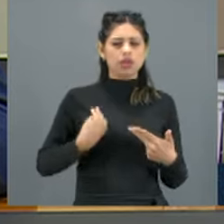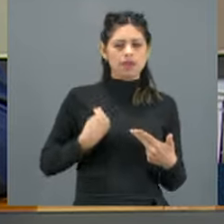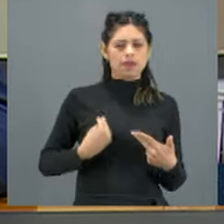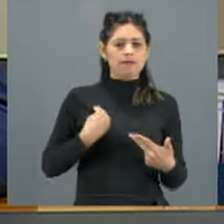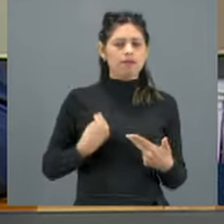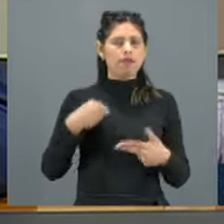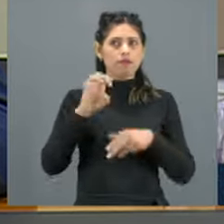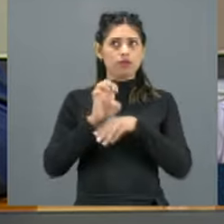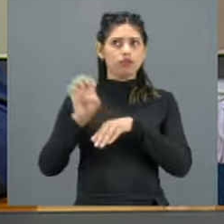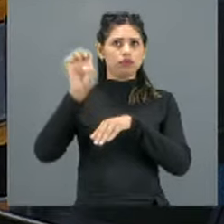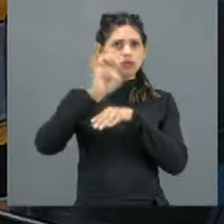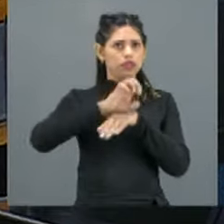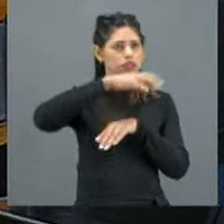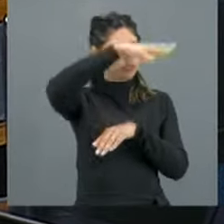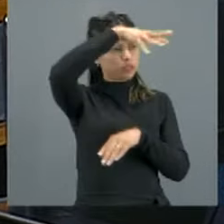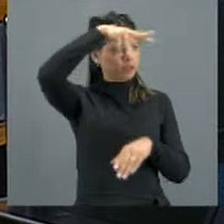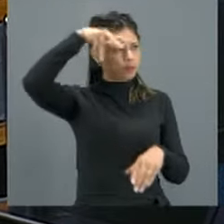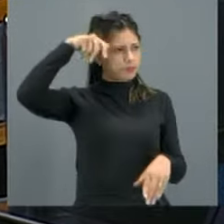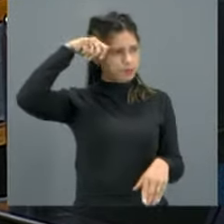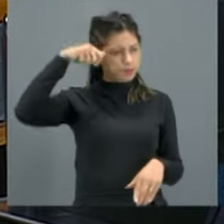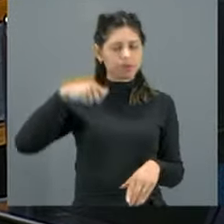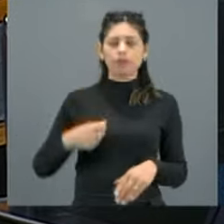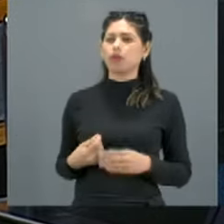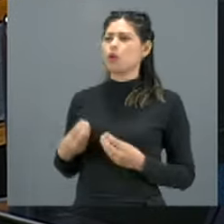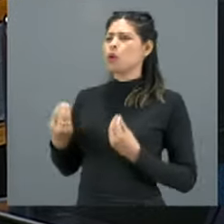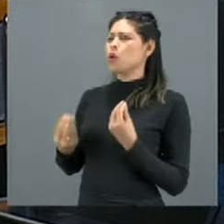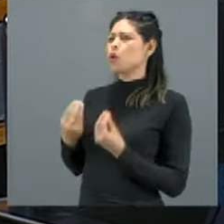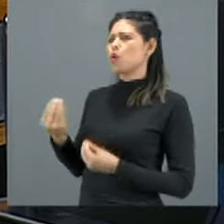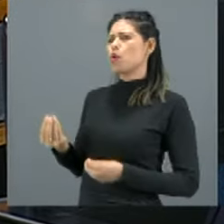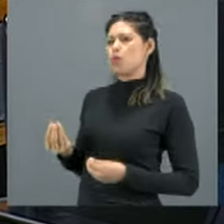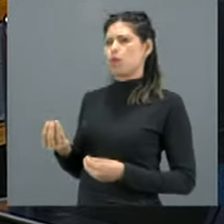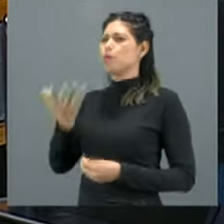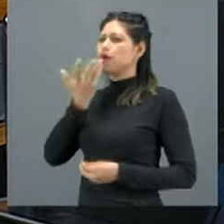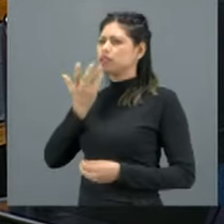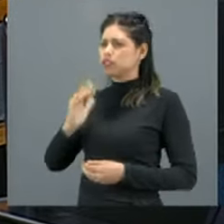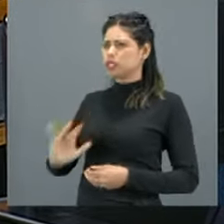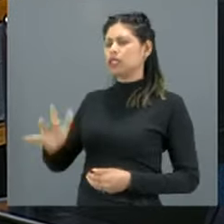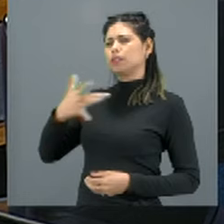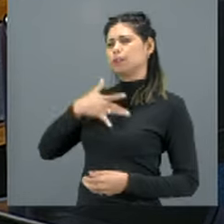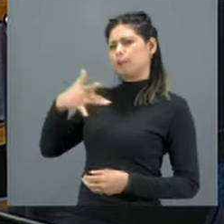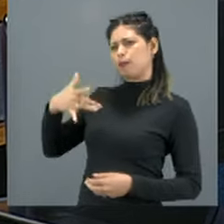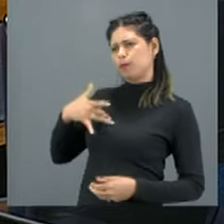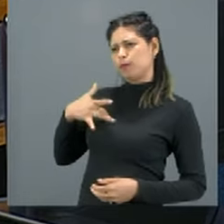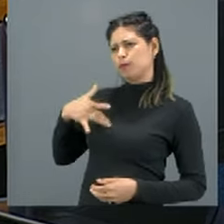Entendi. Como está a saúde das crianças da etnia Chavantes?